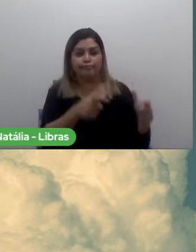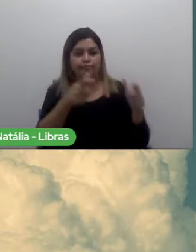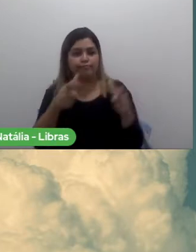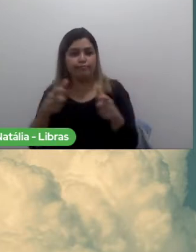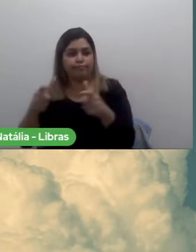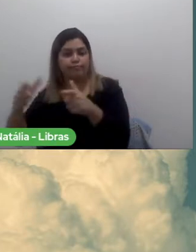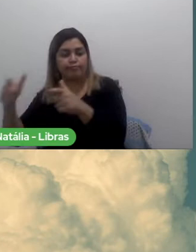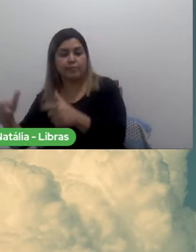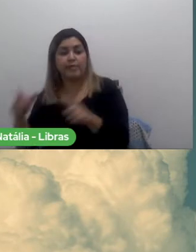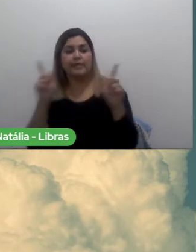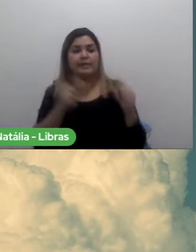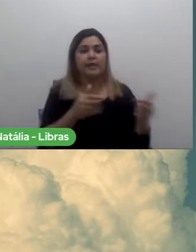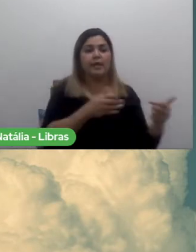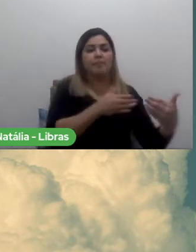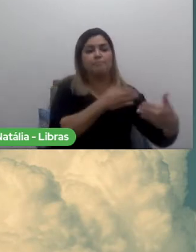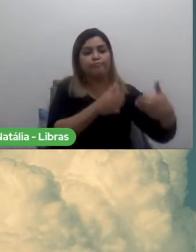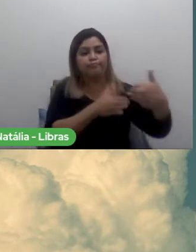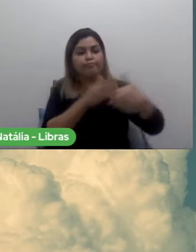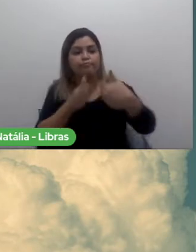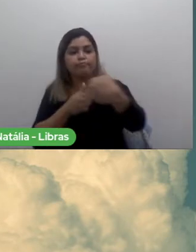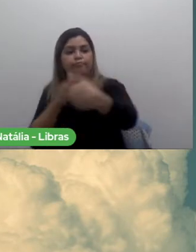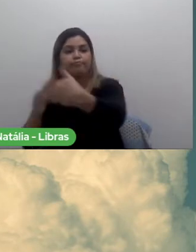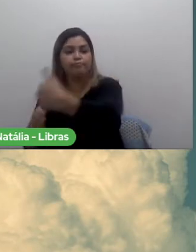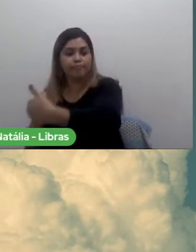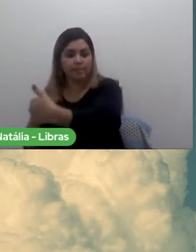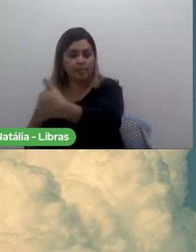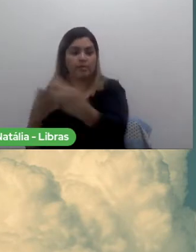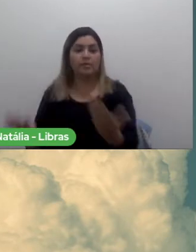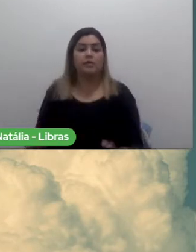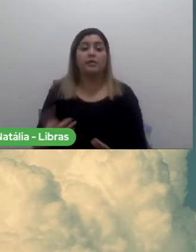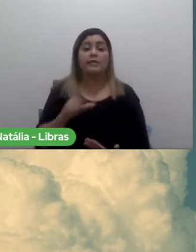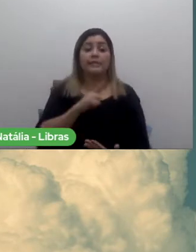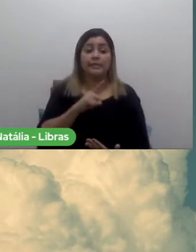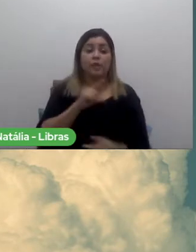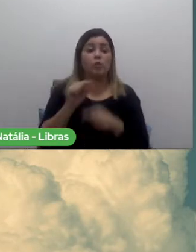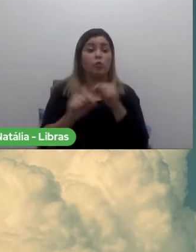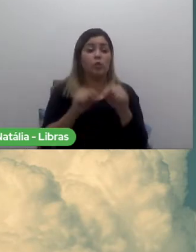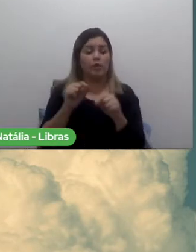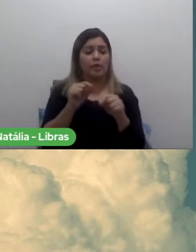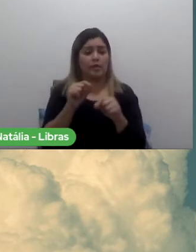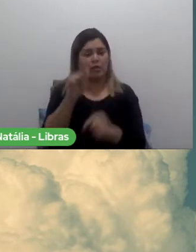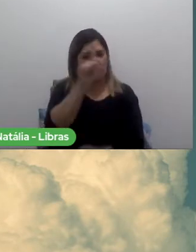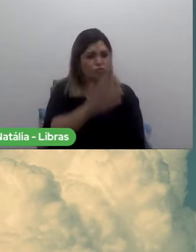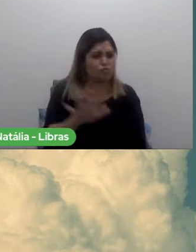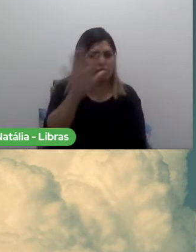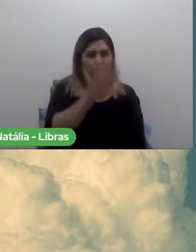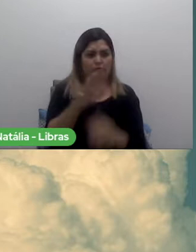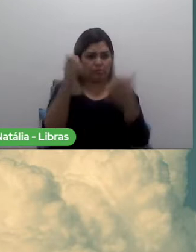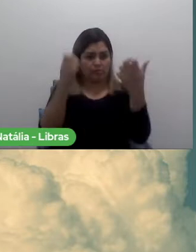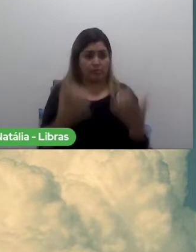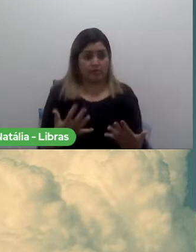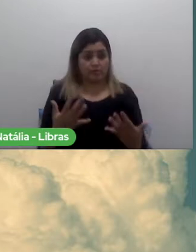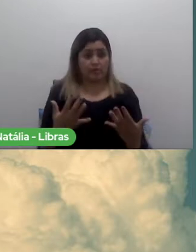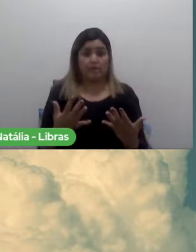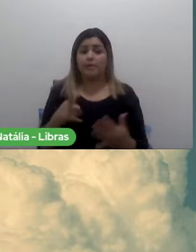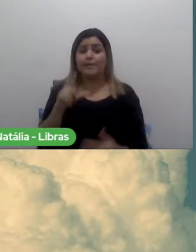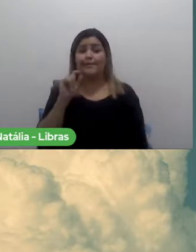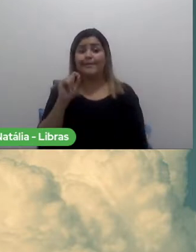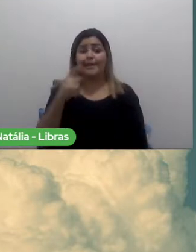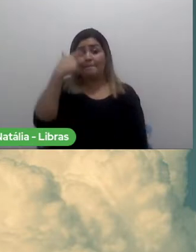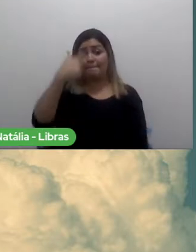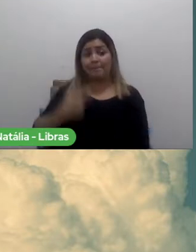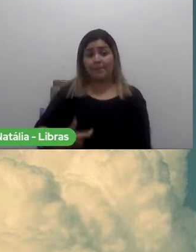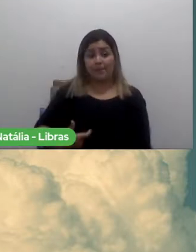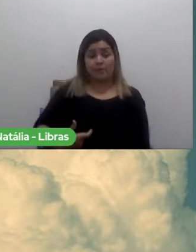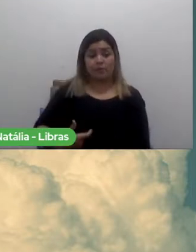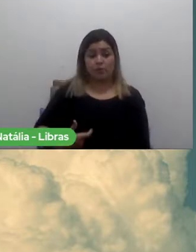depois em stage, até chegar em produção. Então, esse é meio que o geralzão, tá? O que é que a pessoa tech lead,